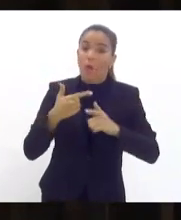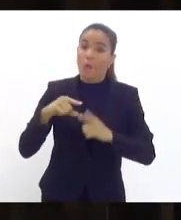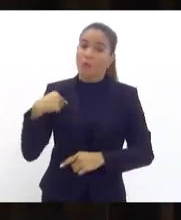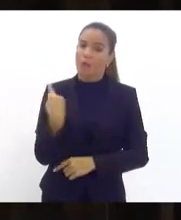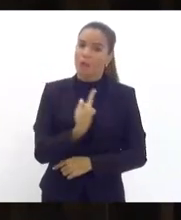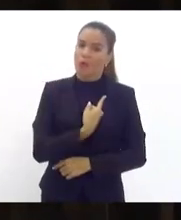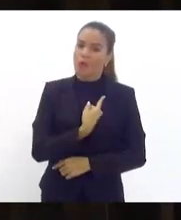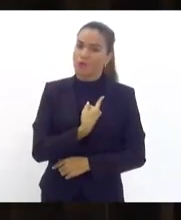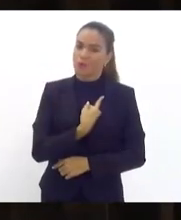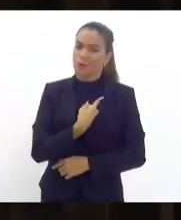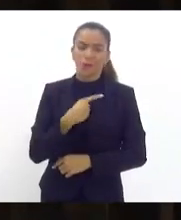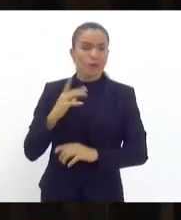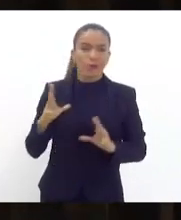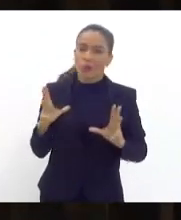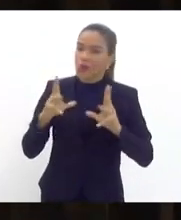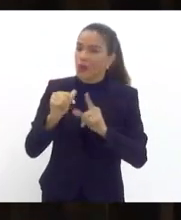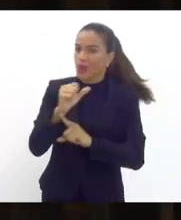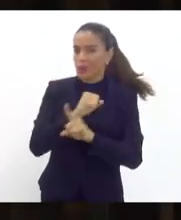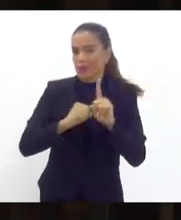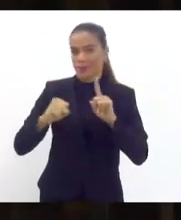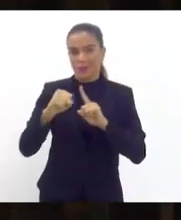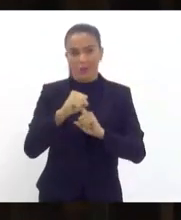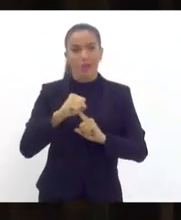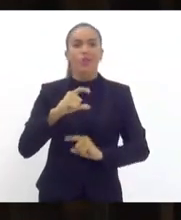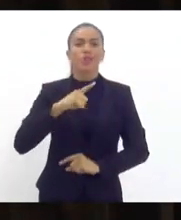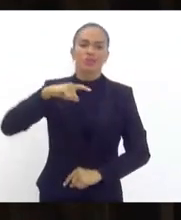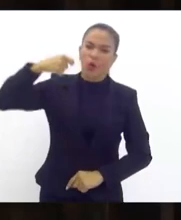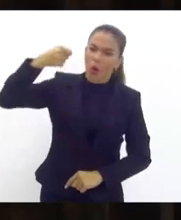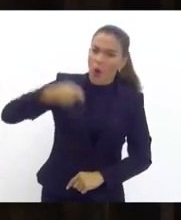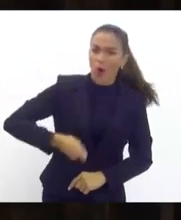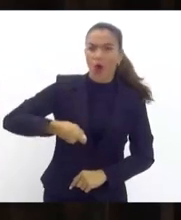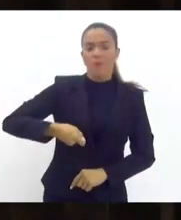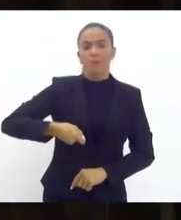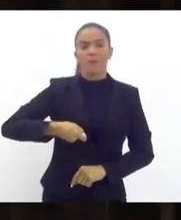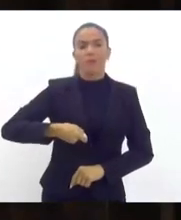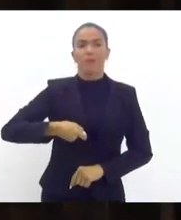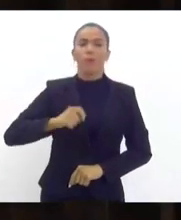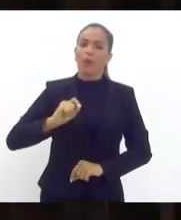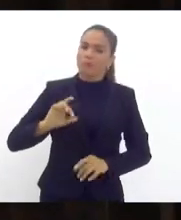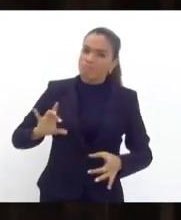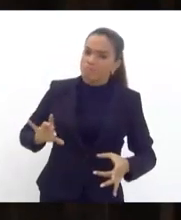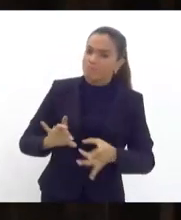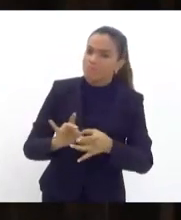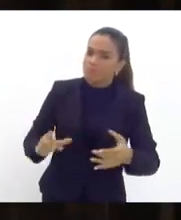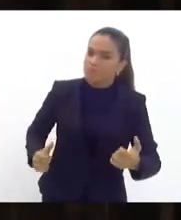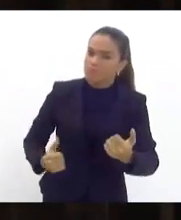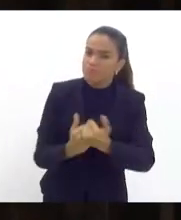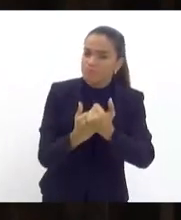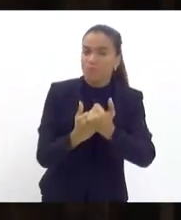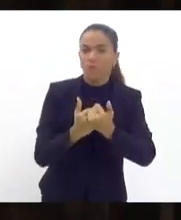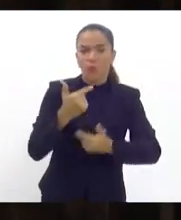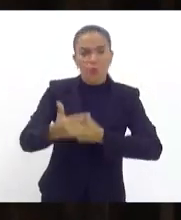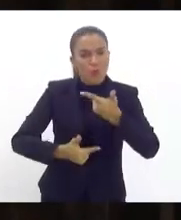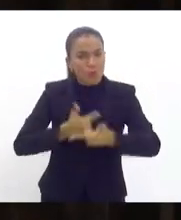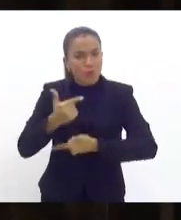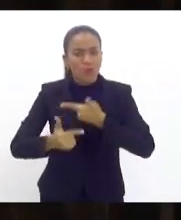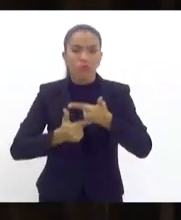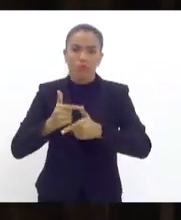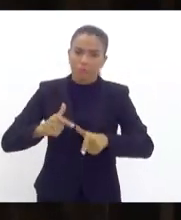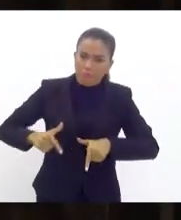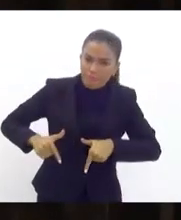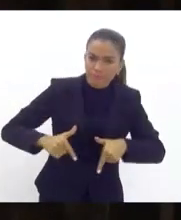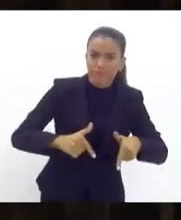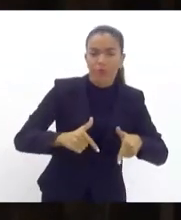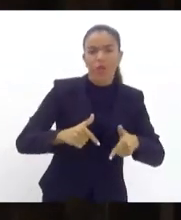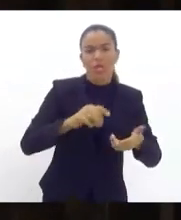nosso é de toda a sociedade nós temos a obrigação de nos unir e fazer um trabalho de